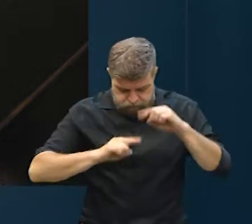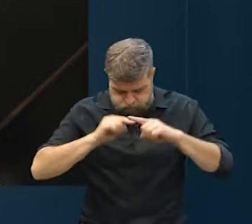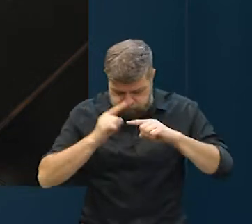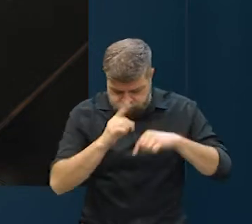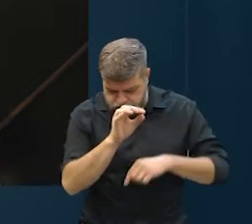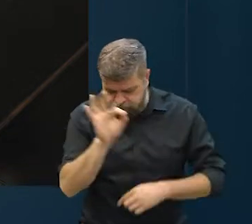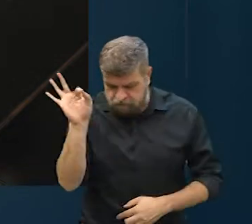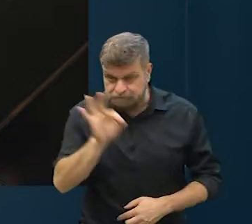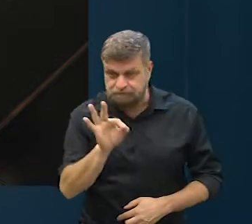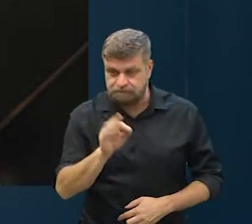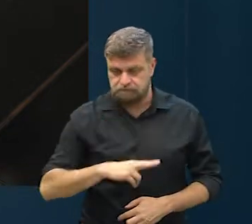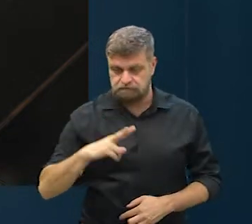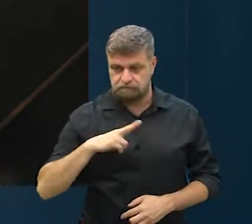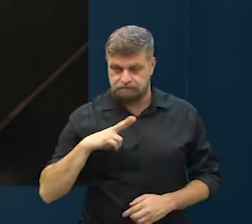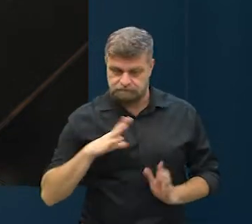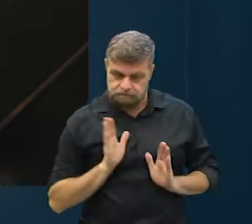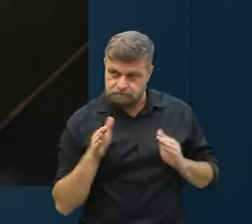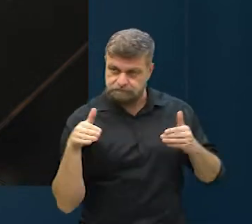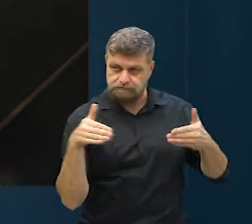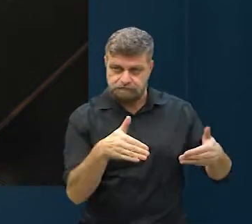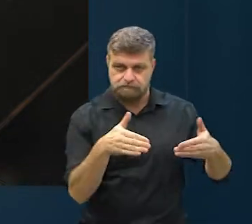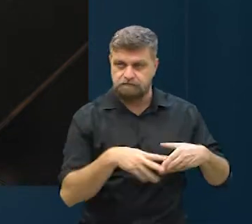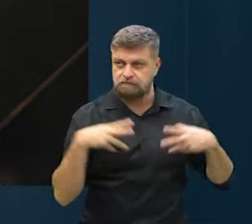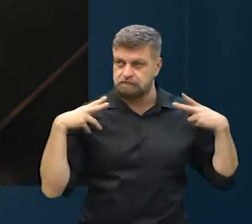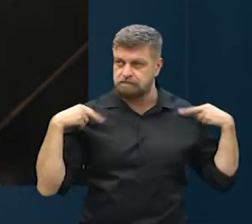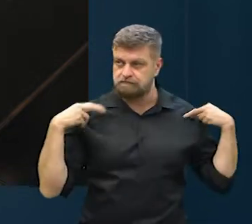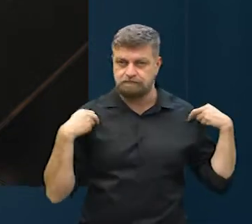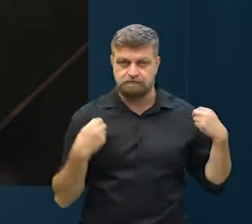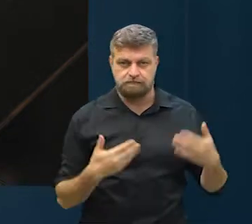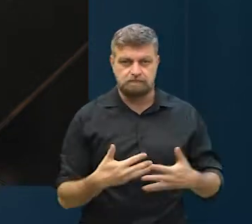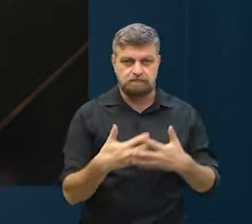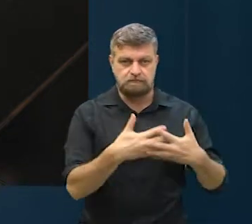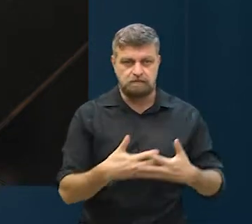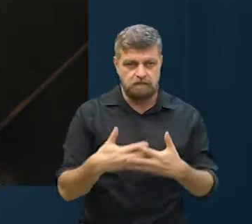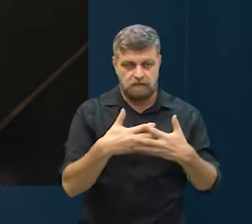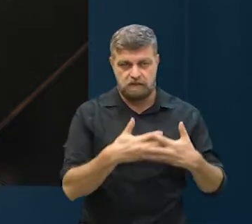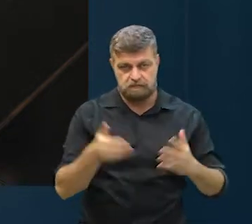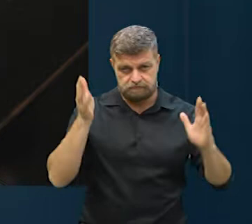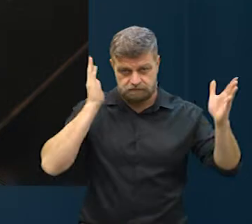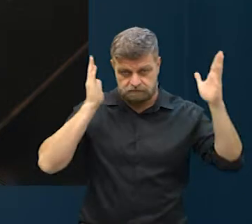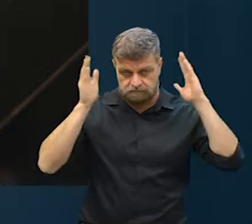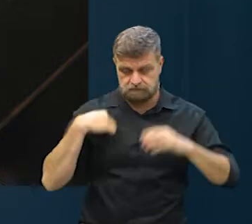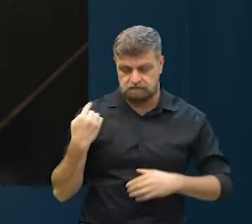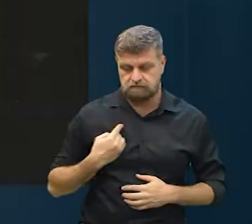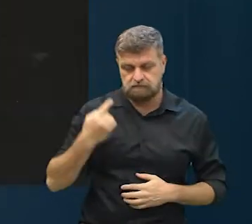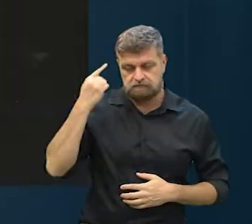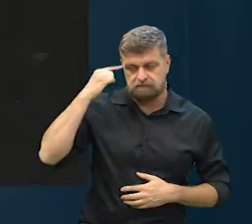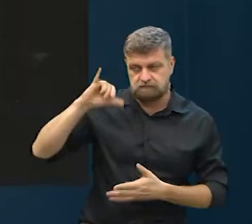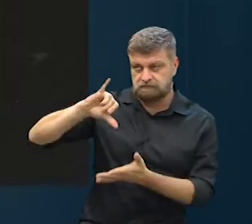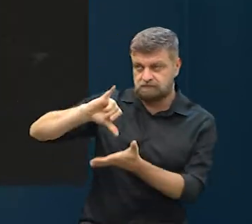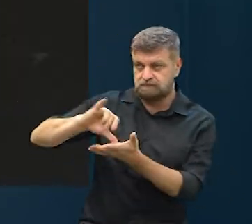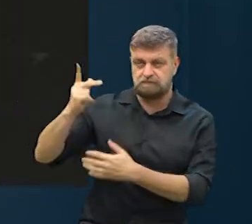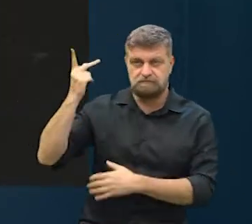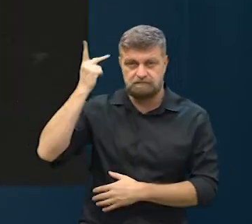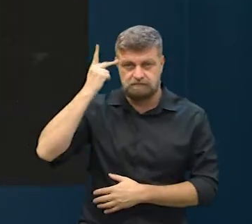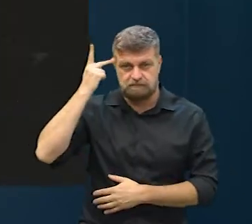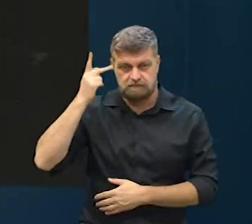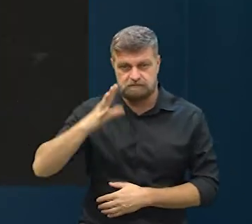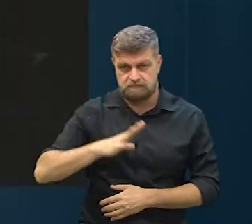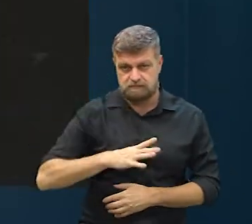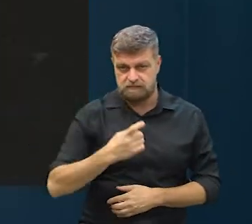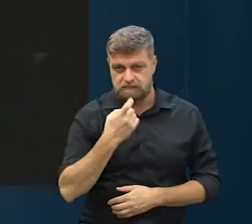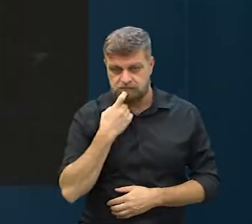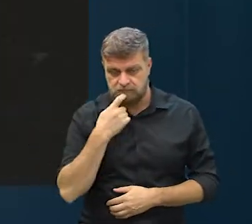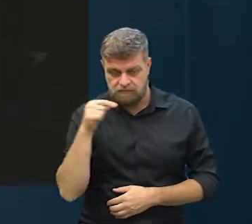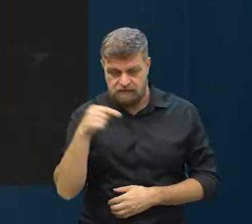produto 100% personalizado para ele. Então, pegar a alta tecnologia que nos grandes centros, em São Paulo, em